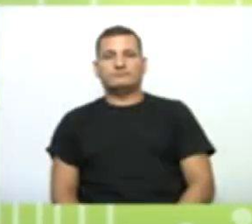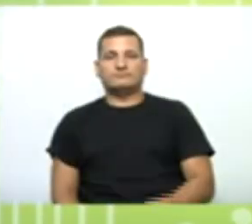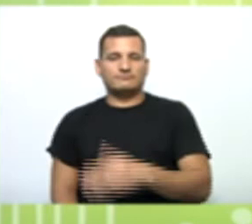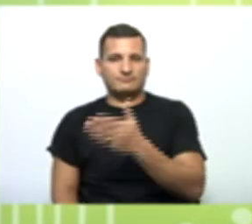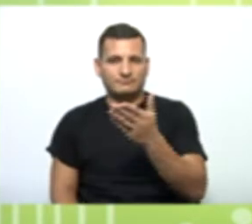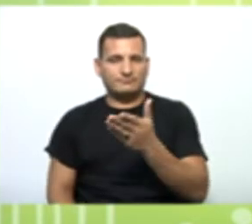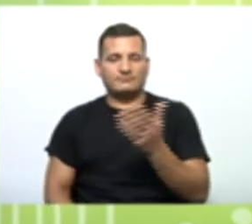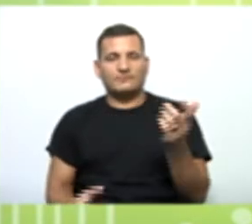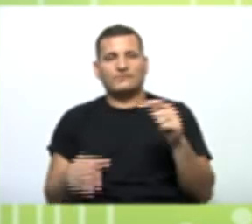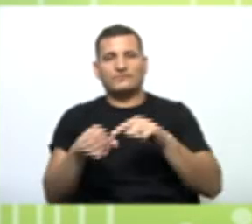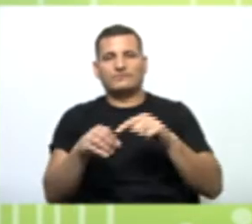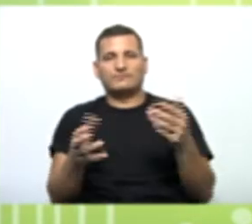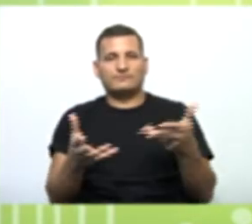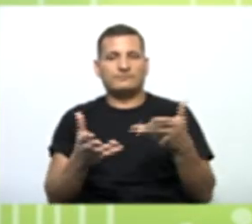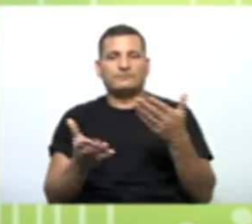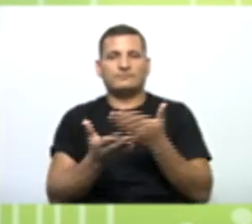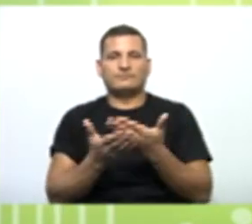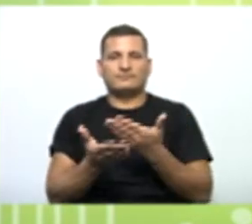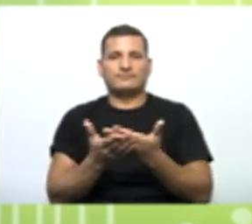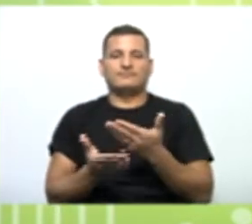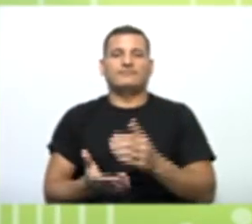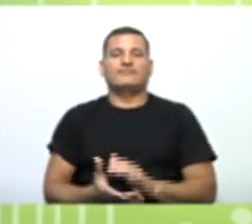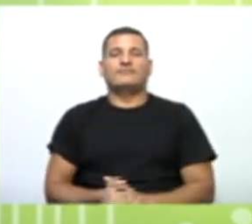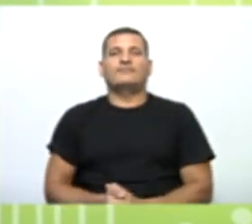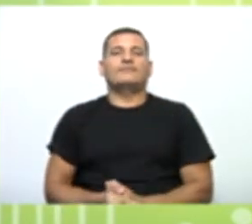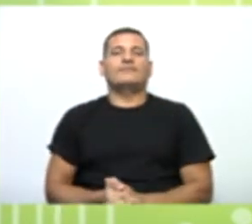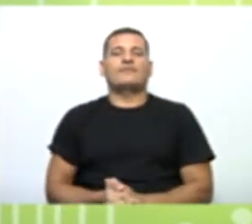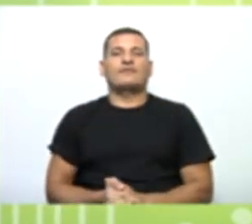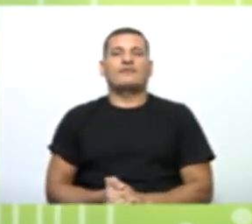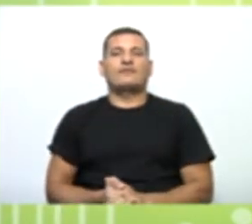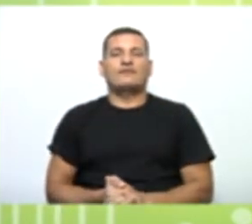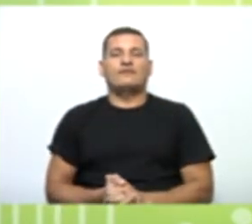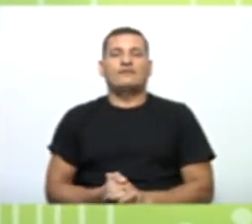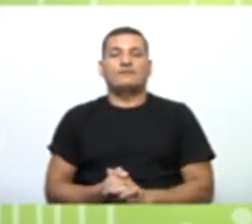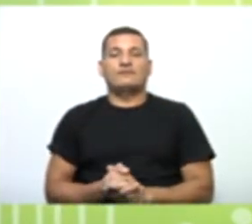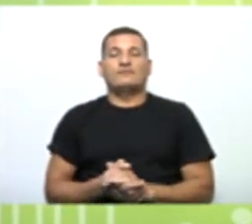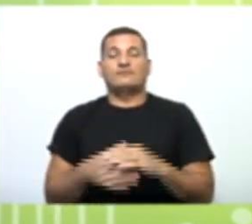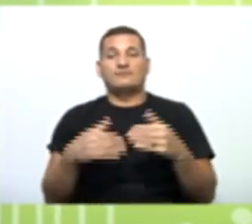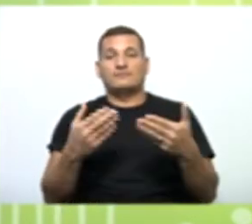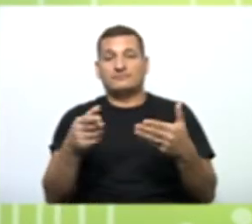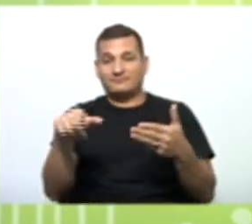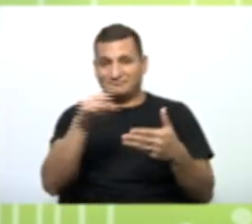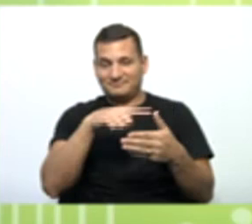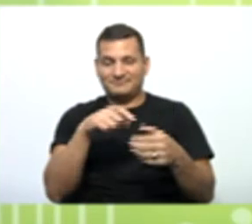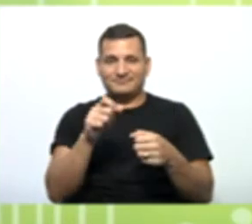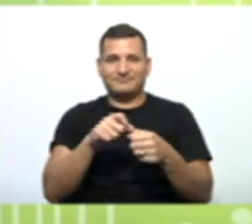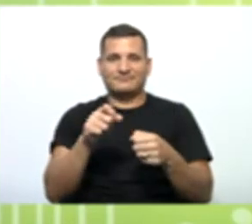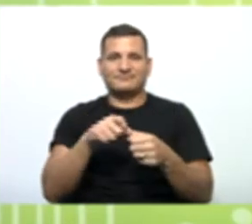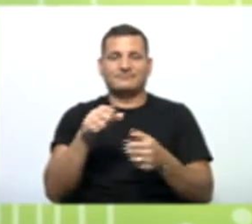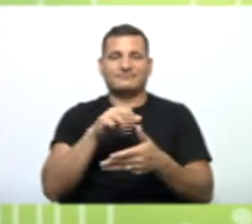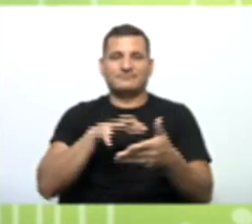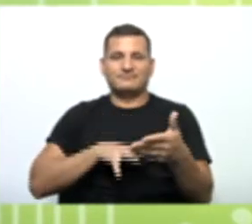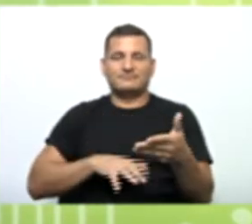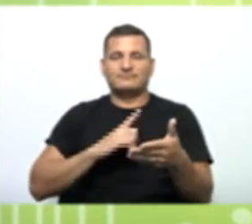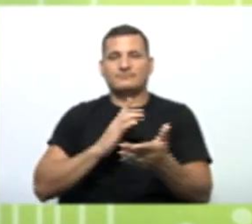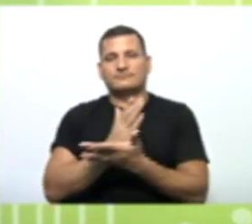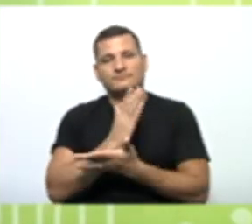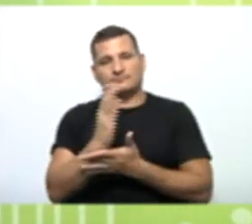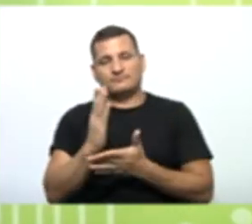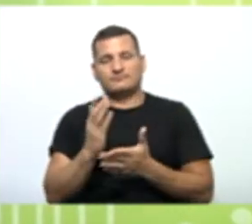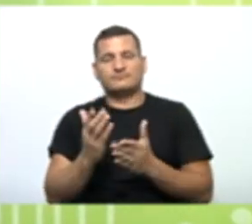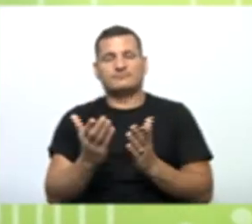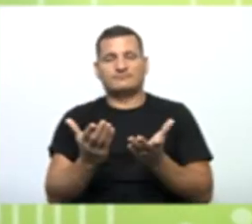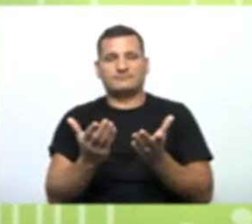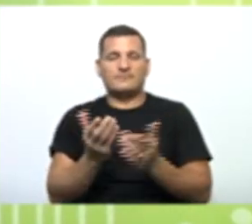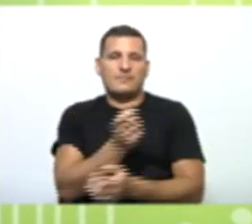Vamos lá, voltamos à nossa aula. Nós deixamos aí uma missão para vocês. Tivemos algumas participações,